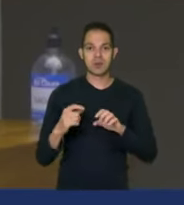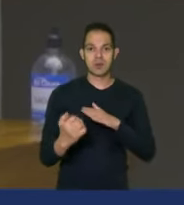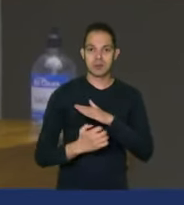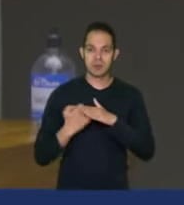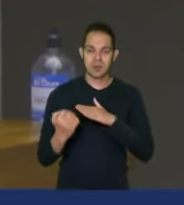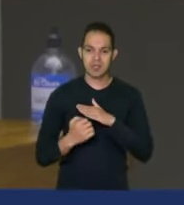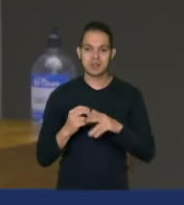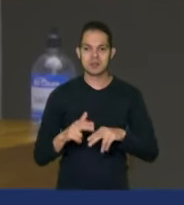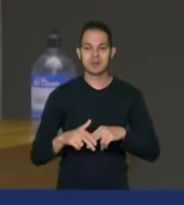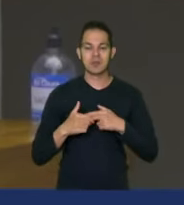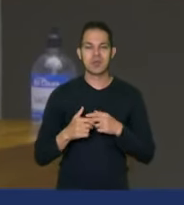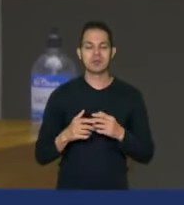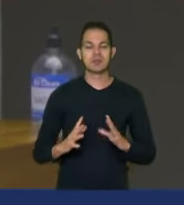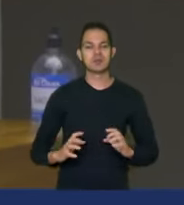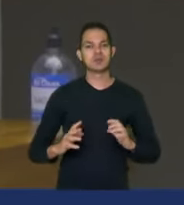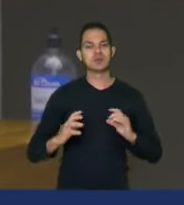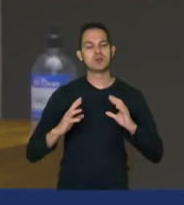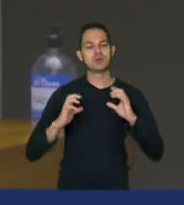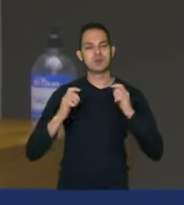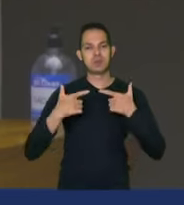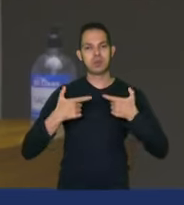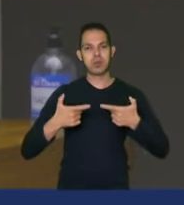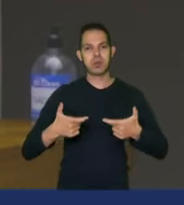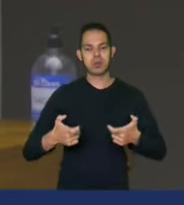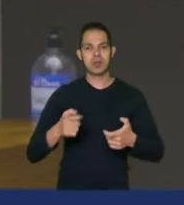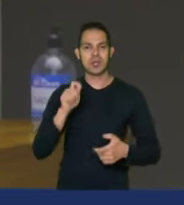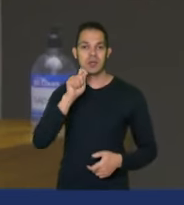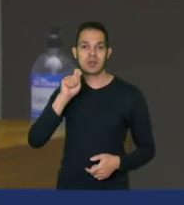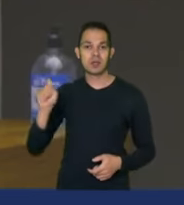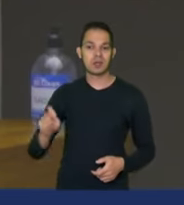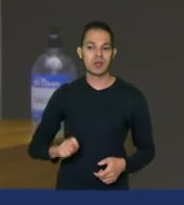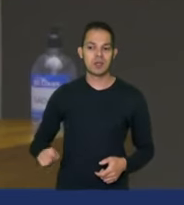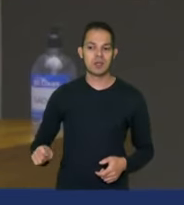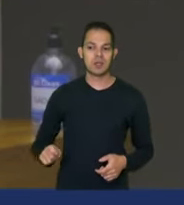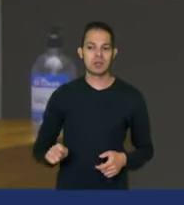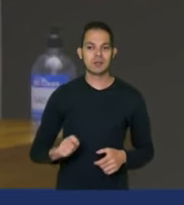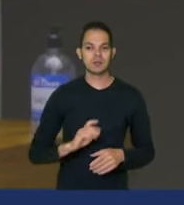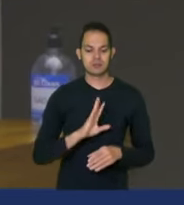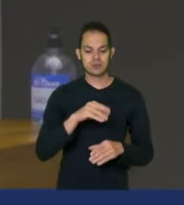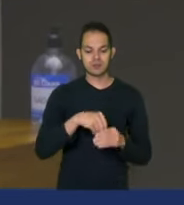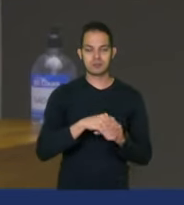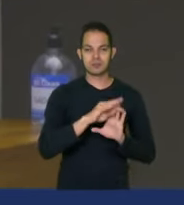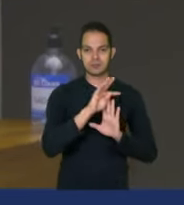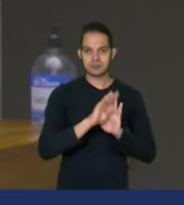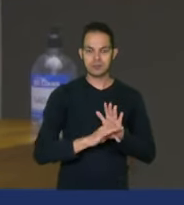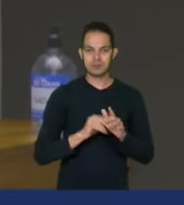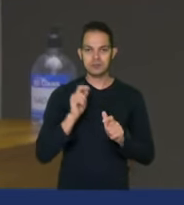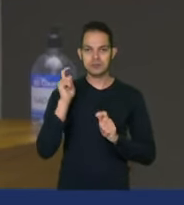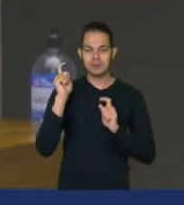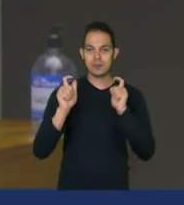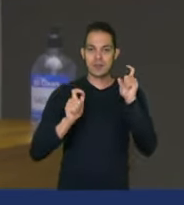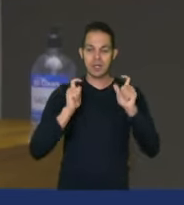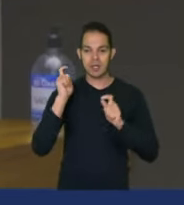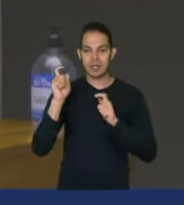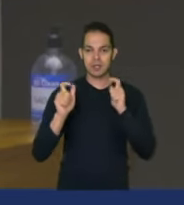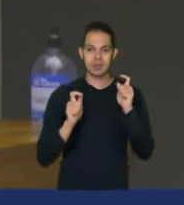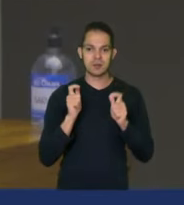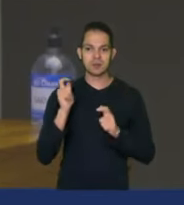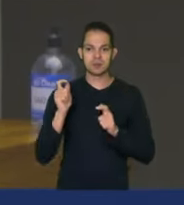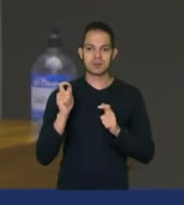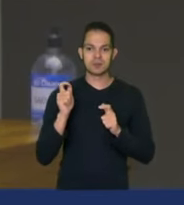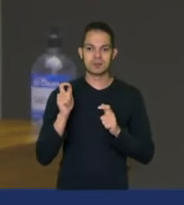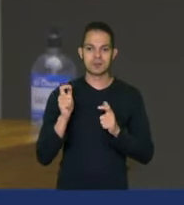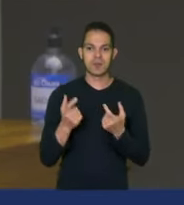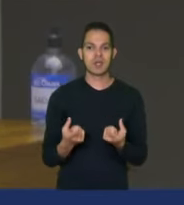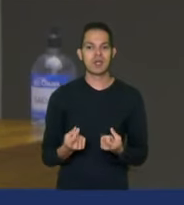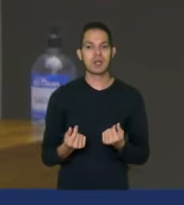do conflito na Ucrânia, mas isso está no bojo da preocupação com o preço de